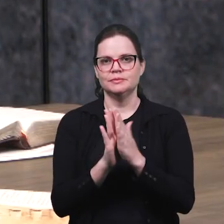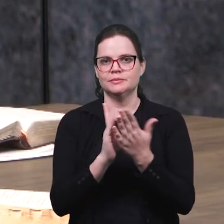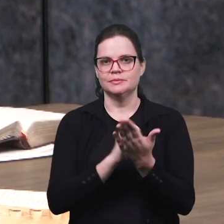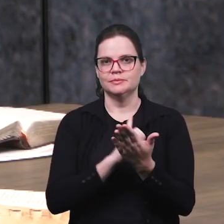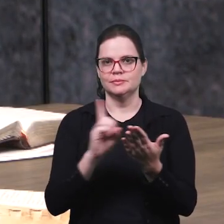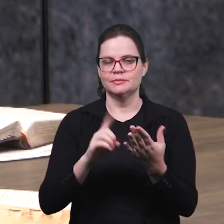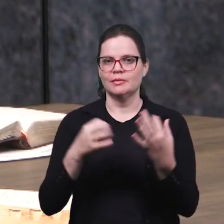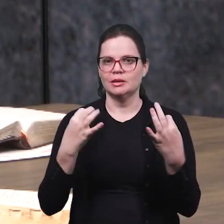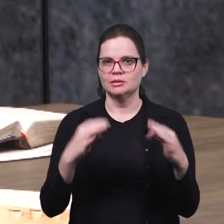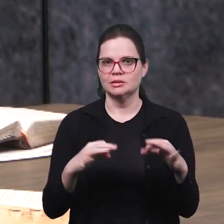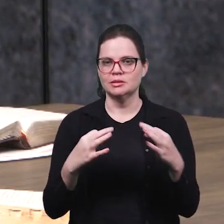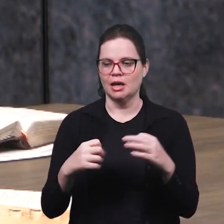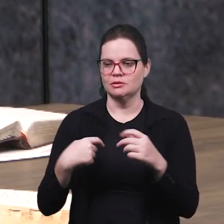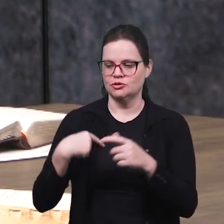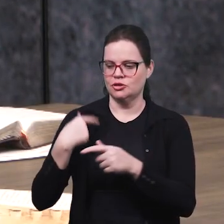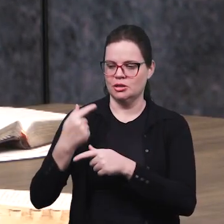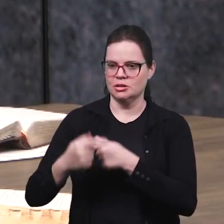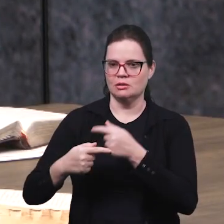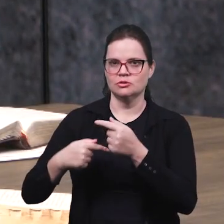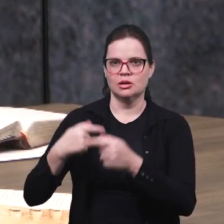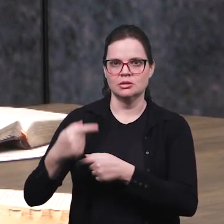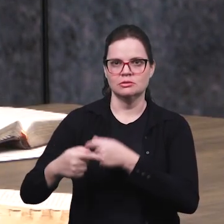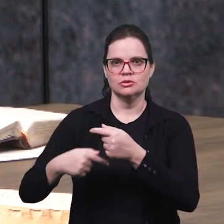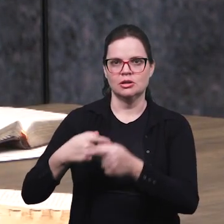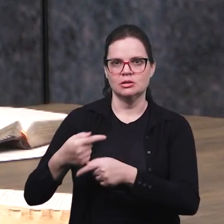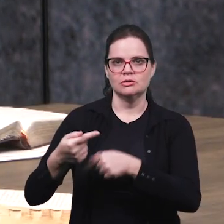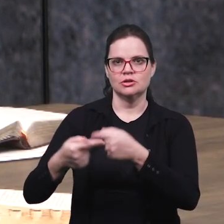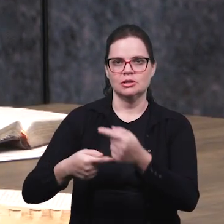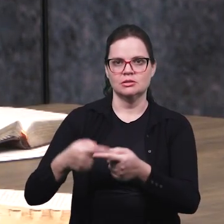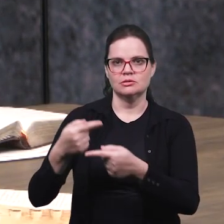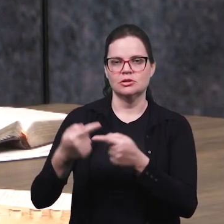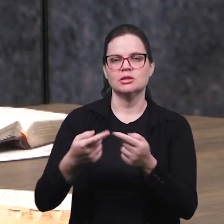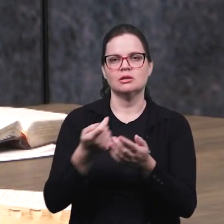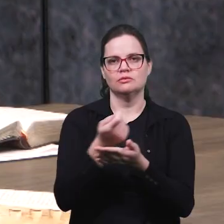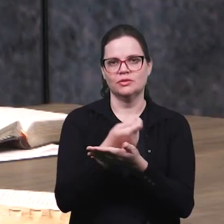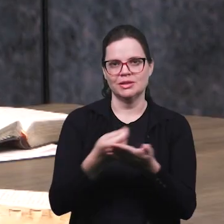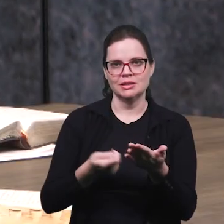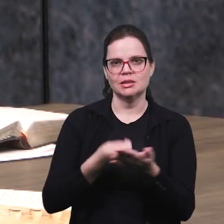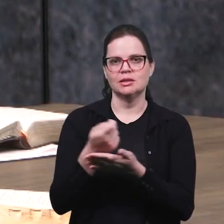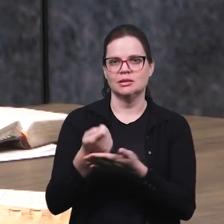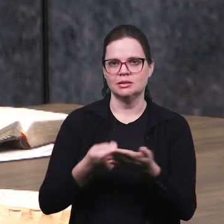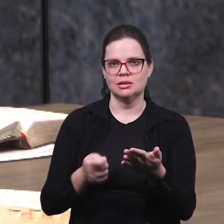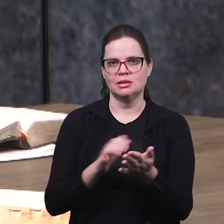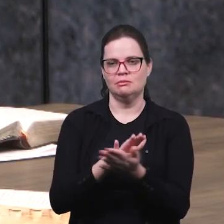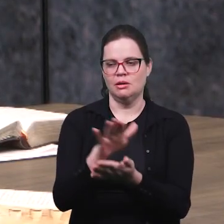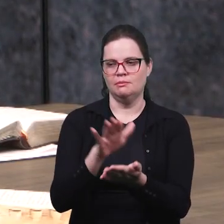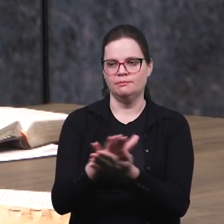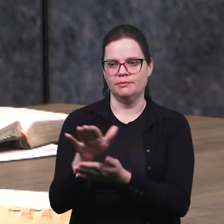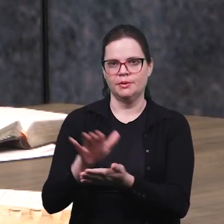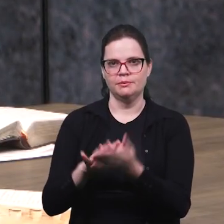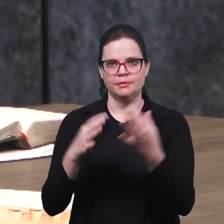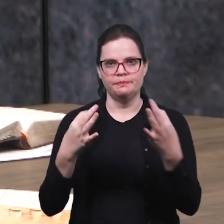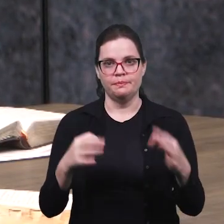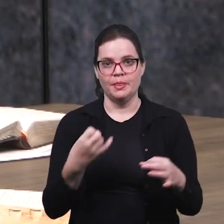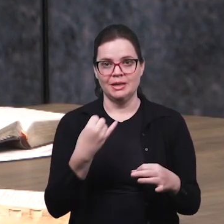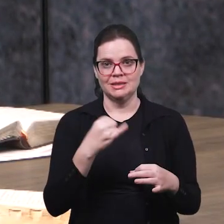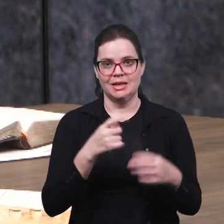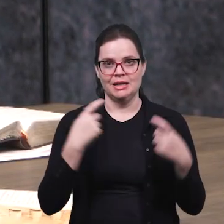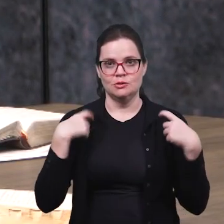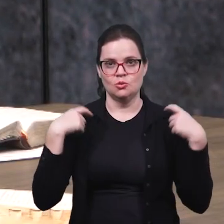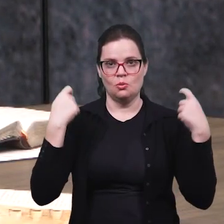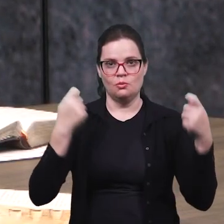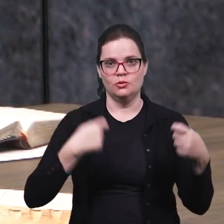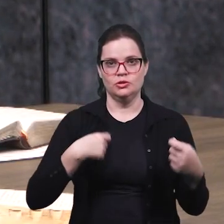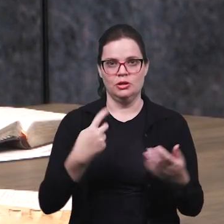palavra dele fosse, ao longo de gerações, reproduzida de maneira muito criteriosa. Os monges copistas, quando eles erravam uma